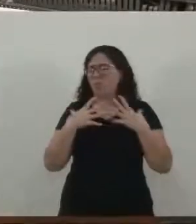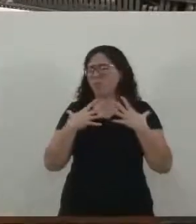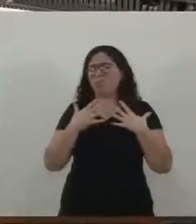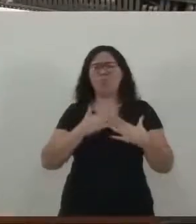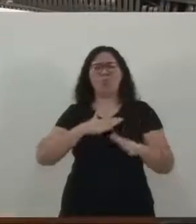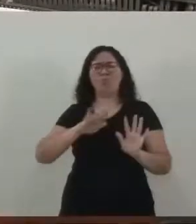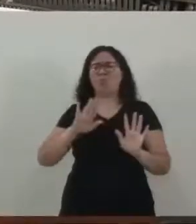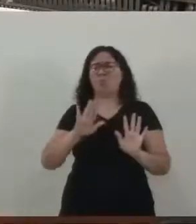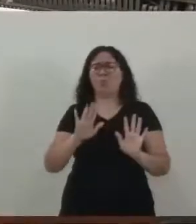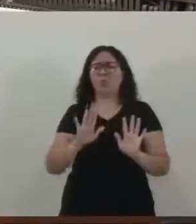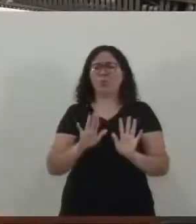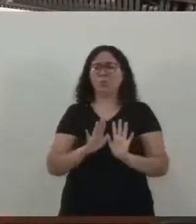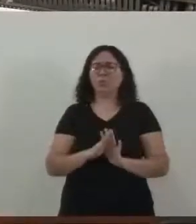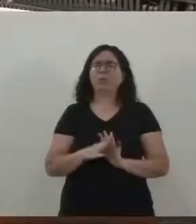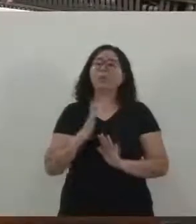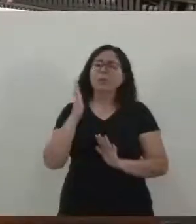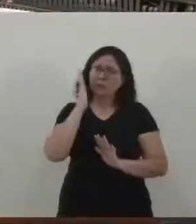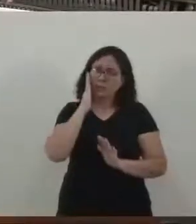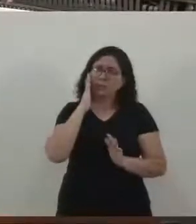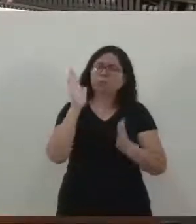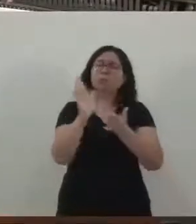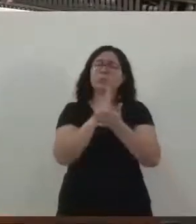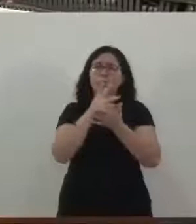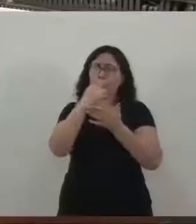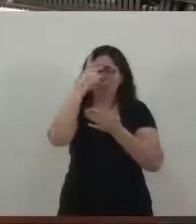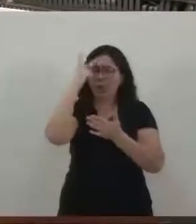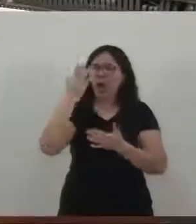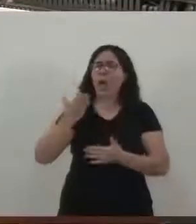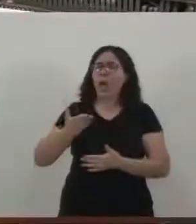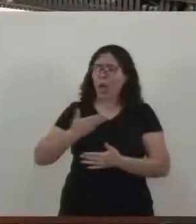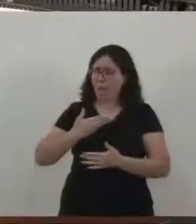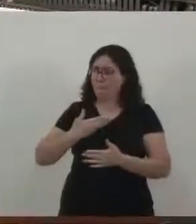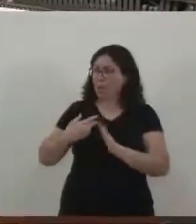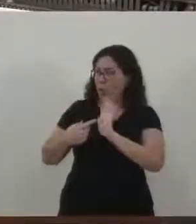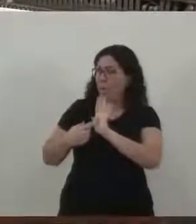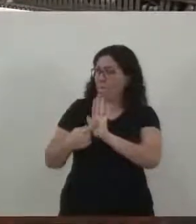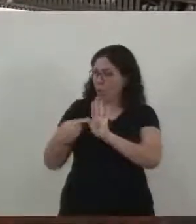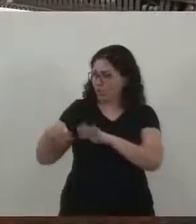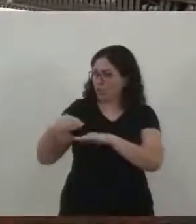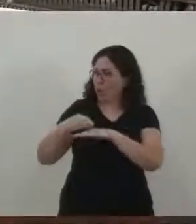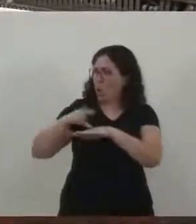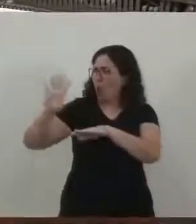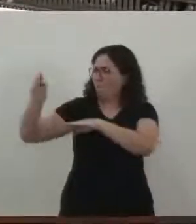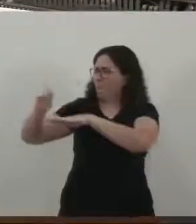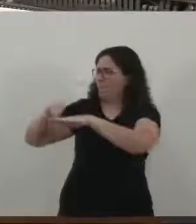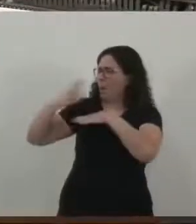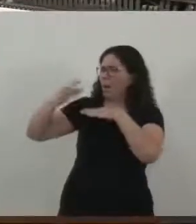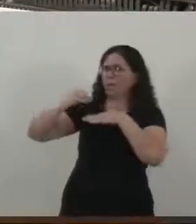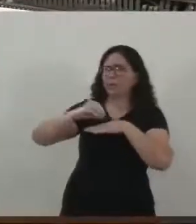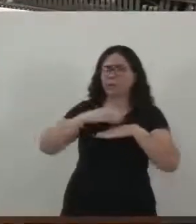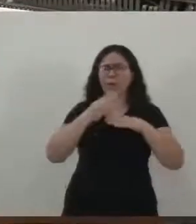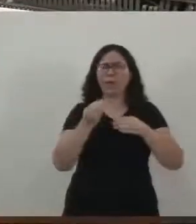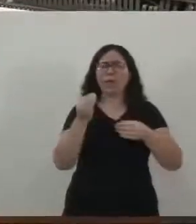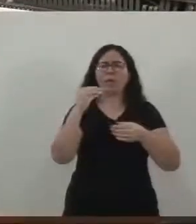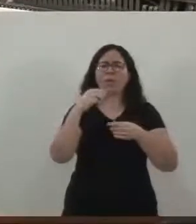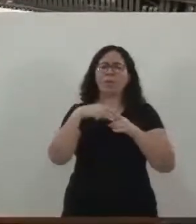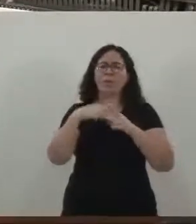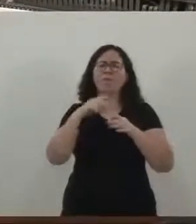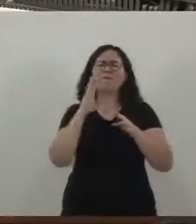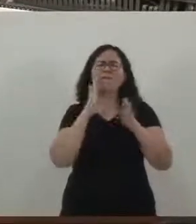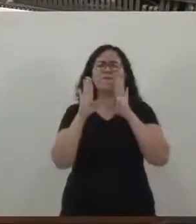né? E sei também que tem pessoas que já vi amigos meus que mostrou compartilhamento de outros, né? Porque dentro de